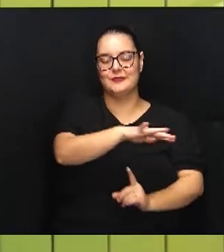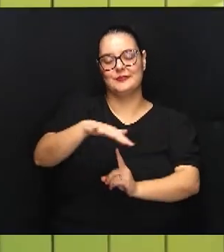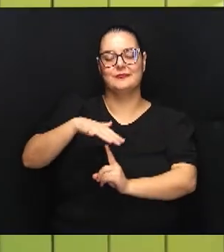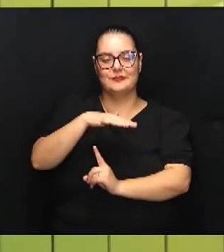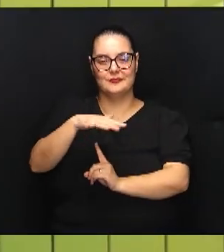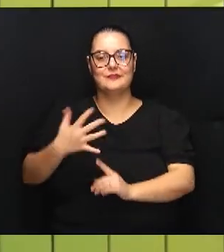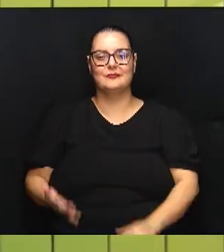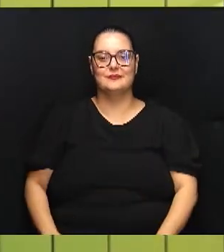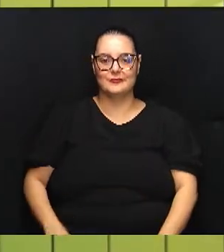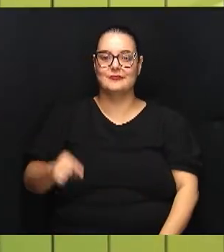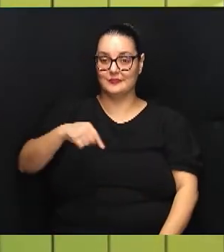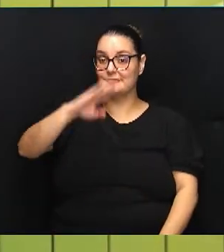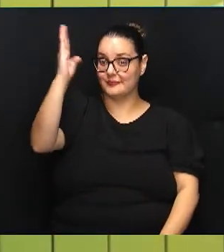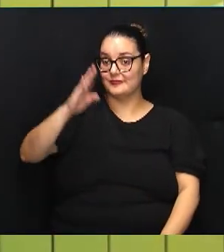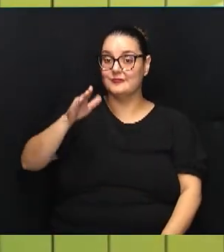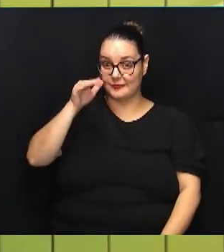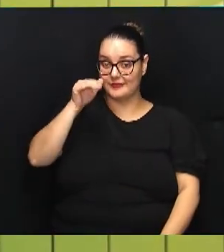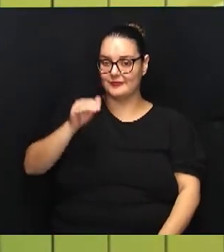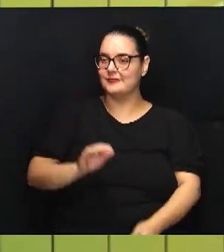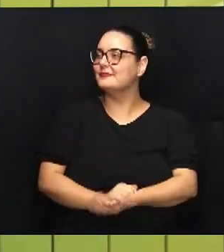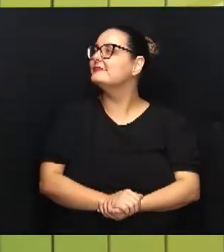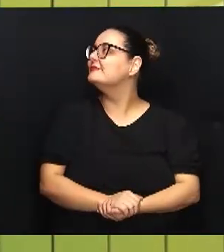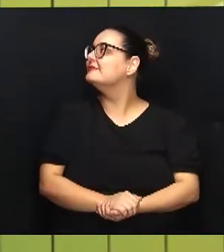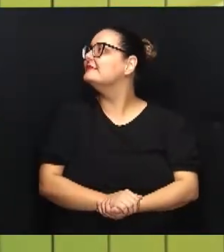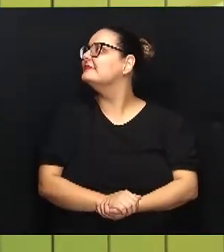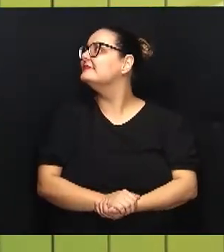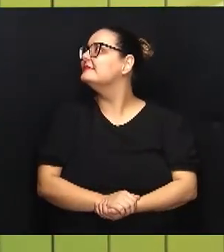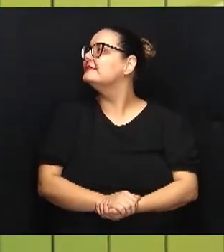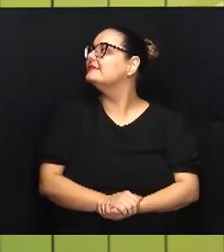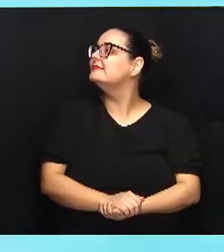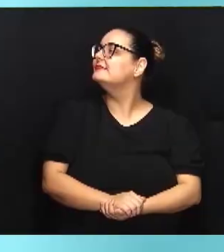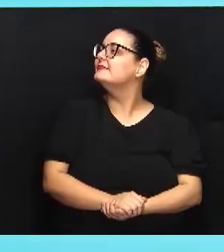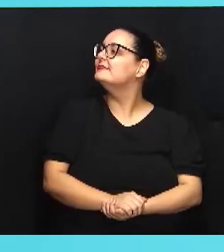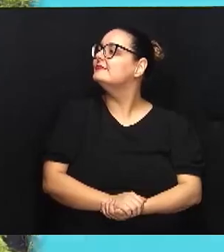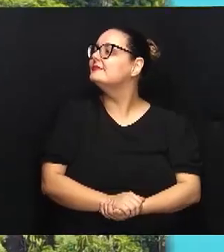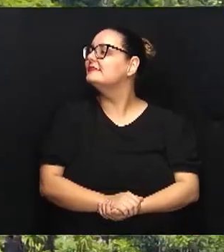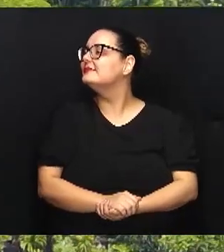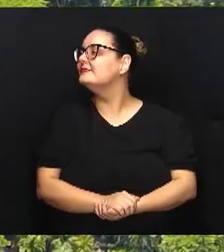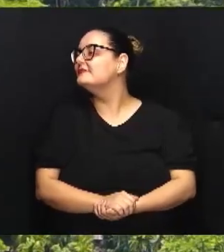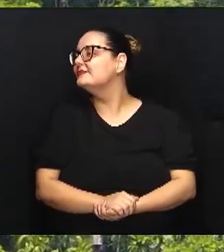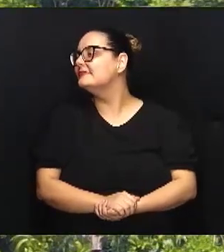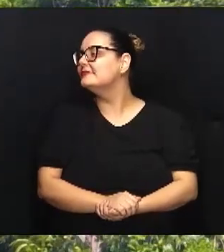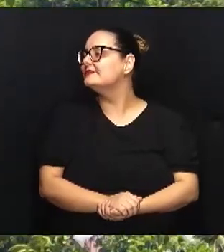daquele giro ambiental pelas curiosidades do Brasil e do mundo.